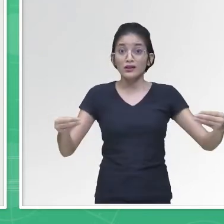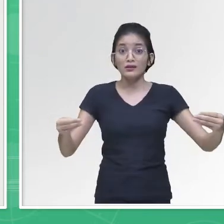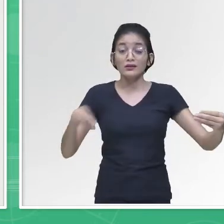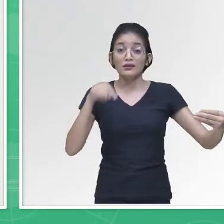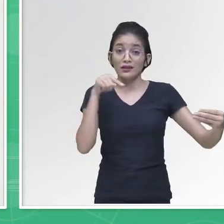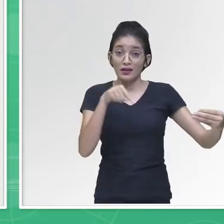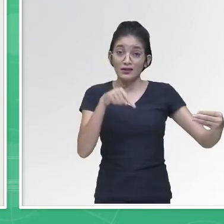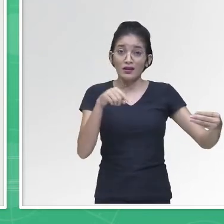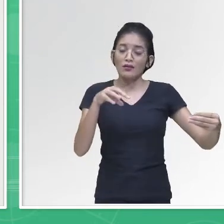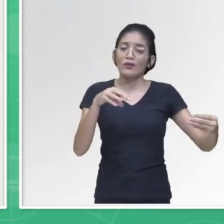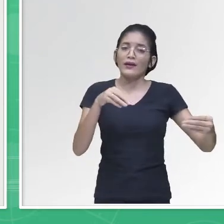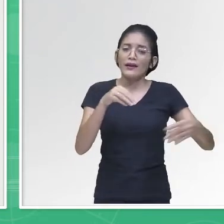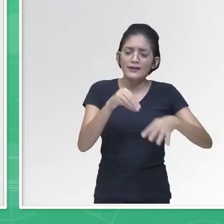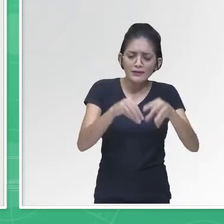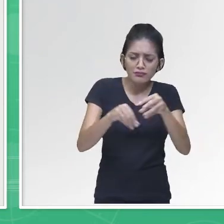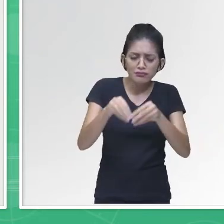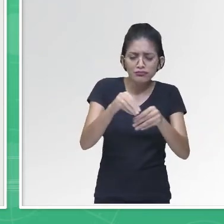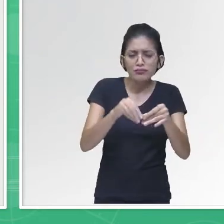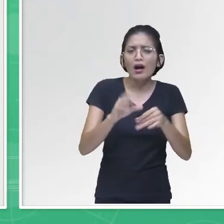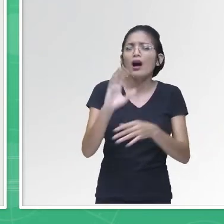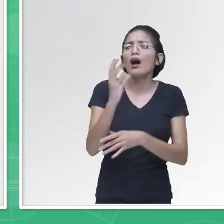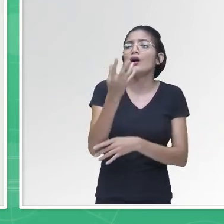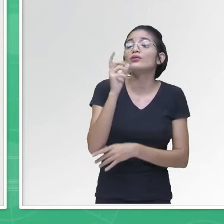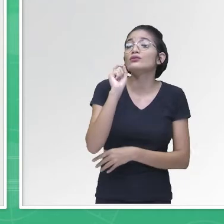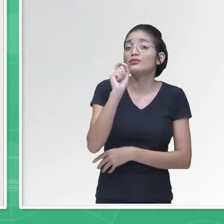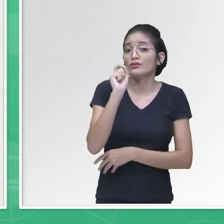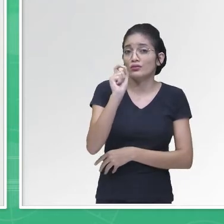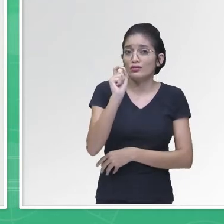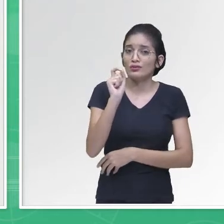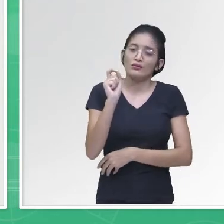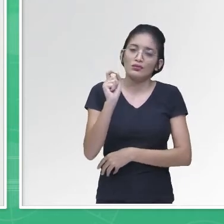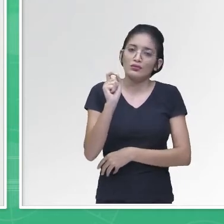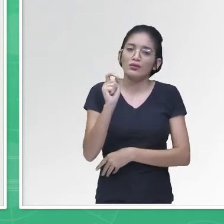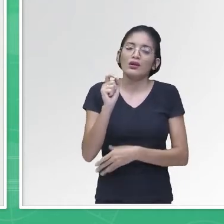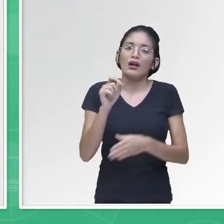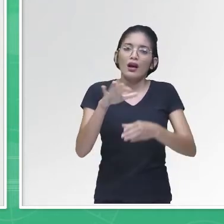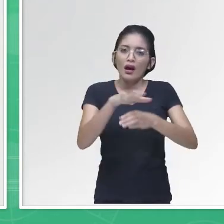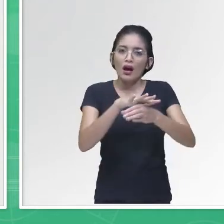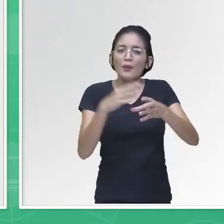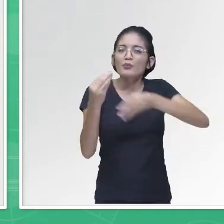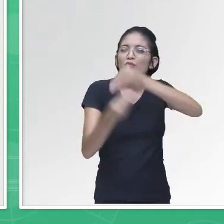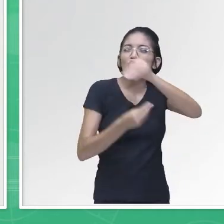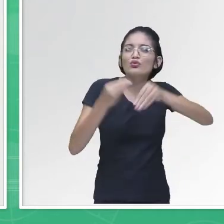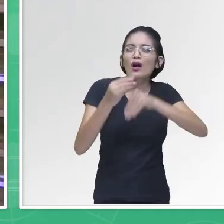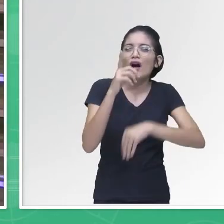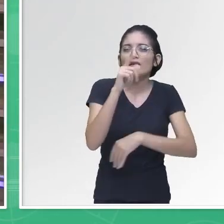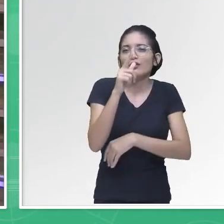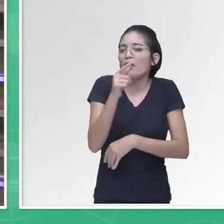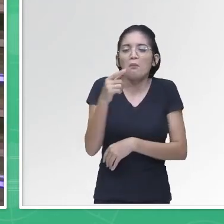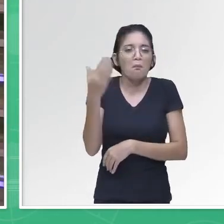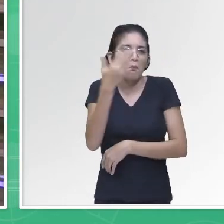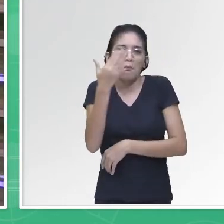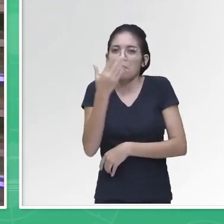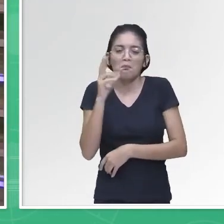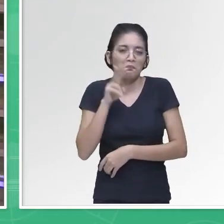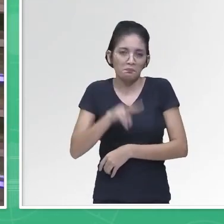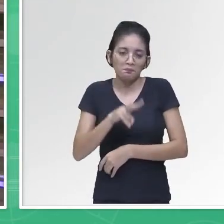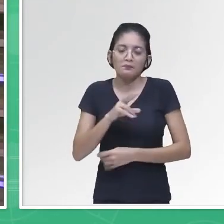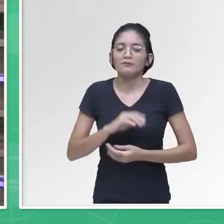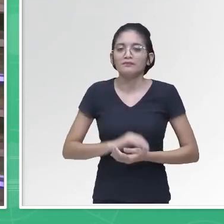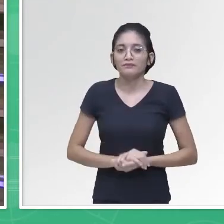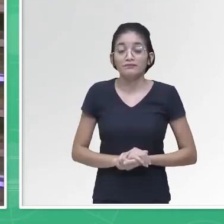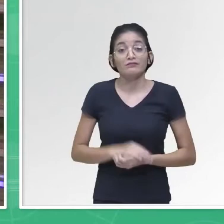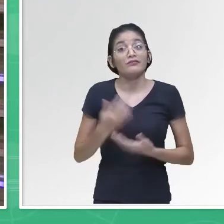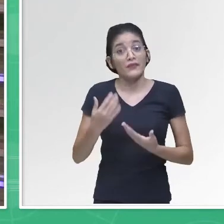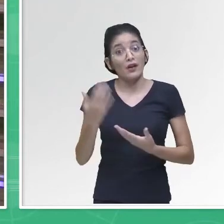solução, ela tornou-se supersaturada. elaborada. Olha que legal, né? Então, eu